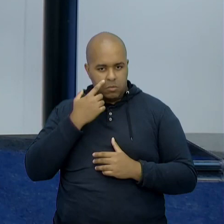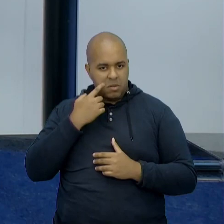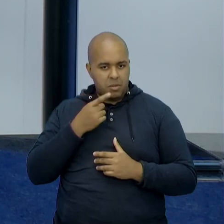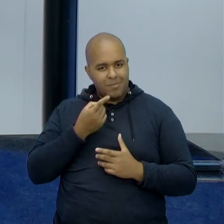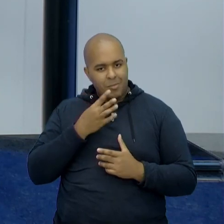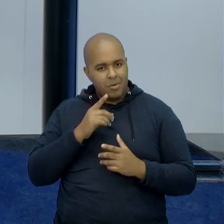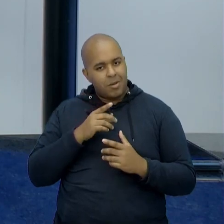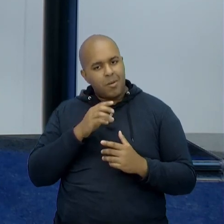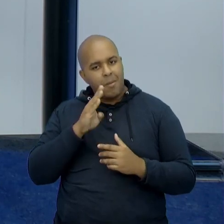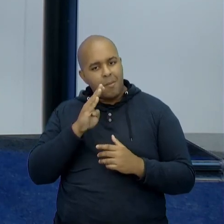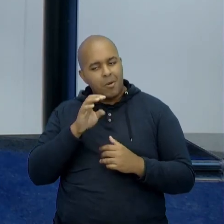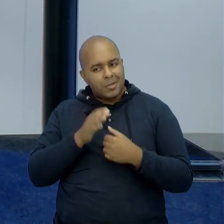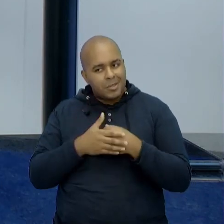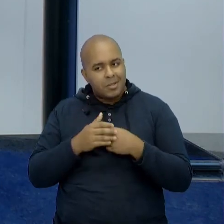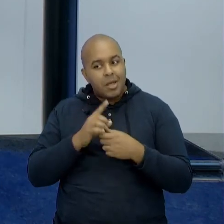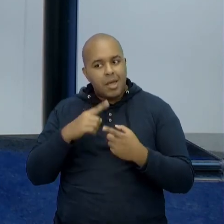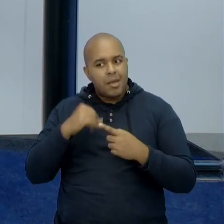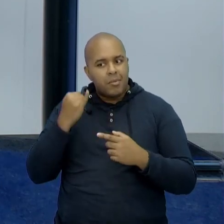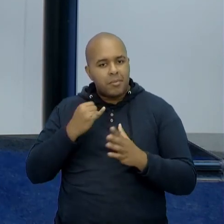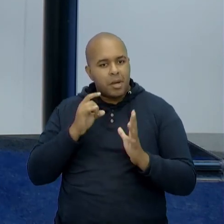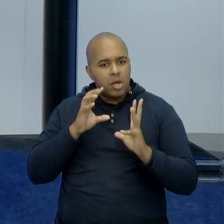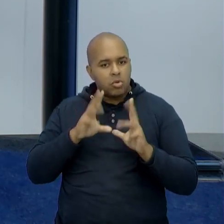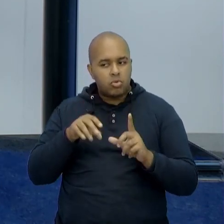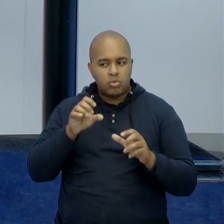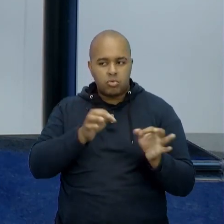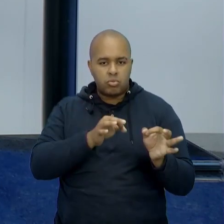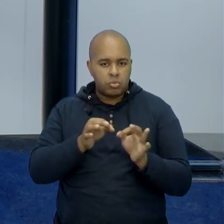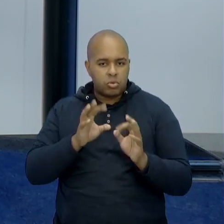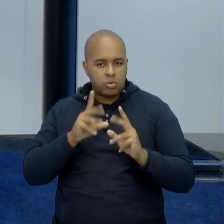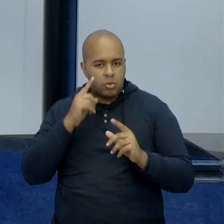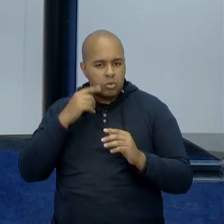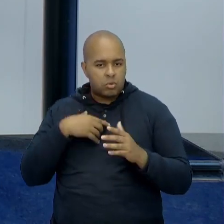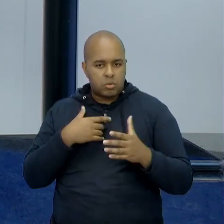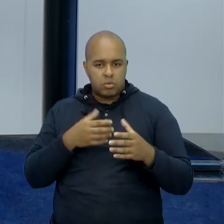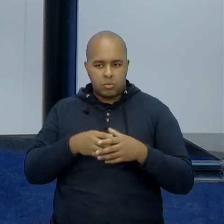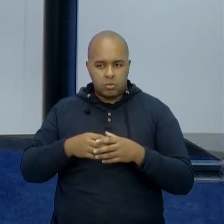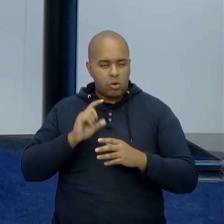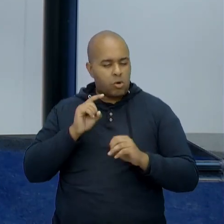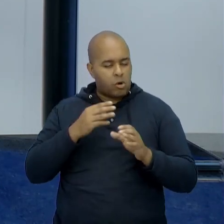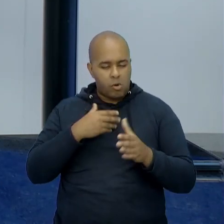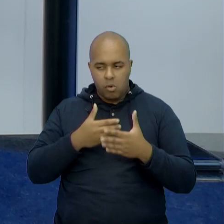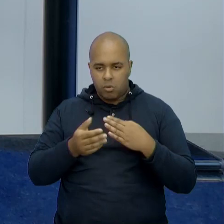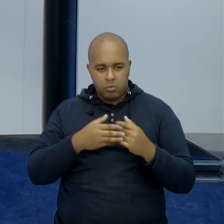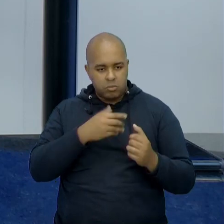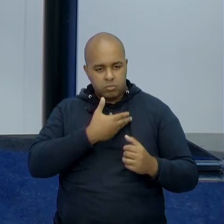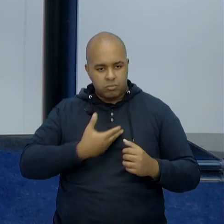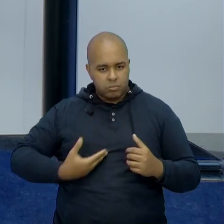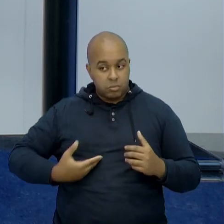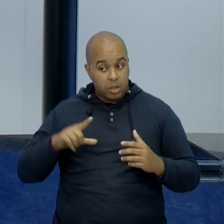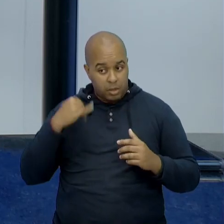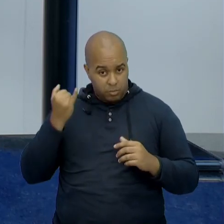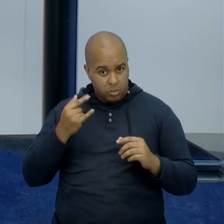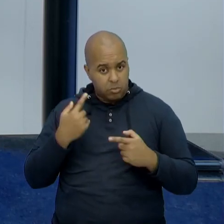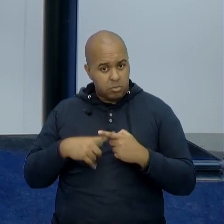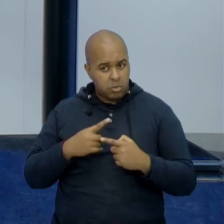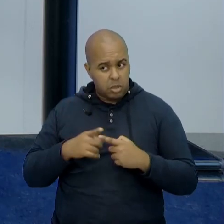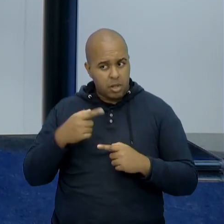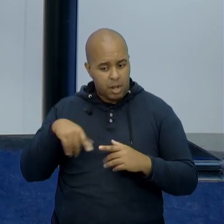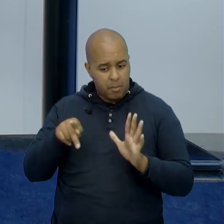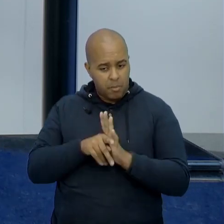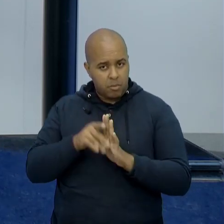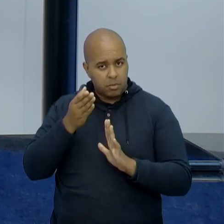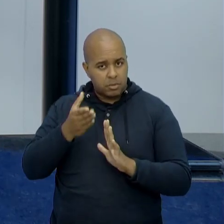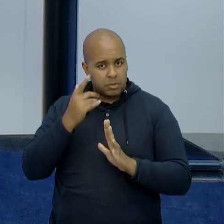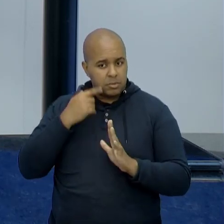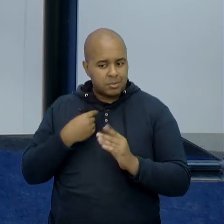É porque ela é importante para qualquer organização, para qualquer governo. Ela é importante